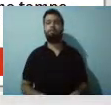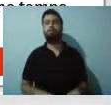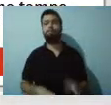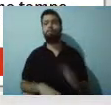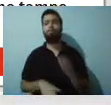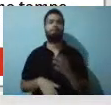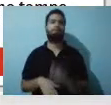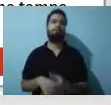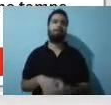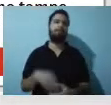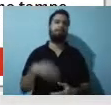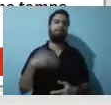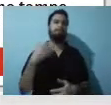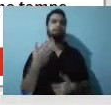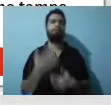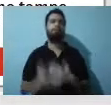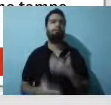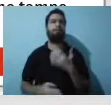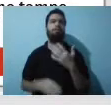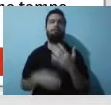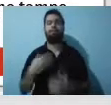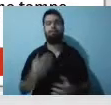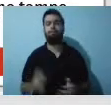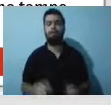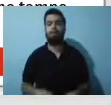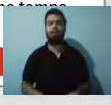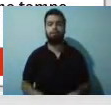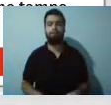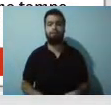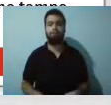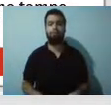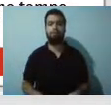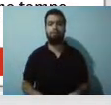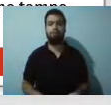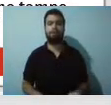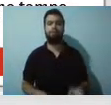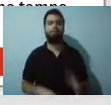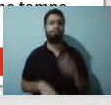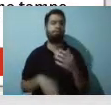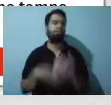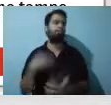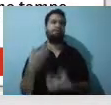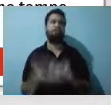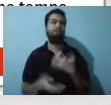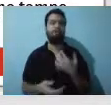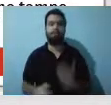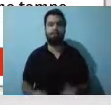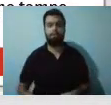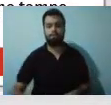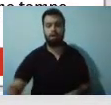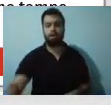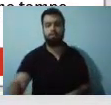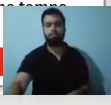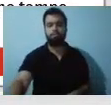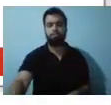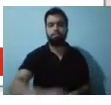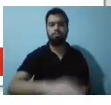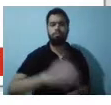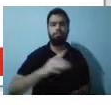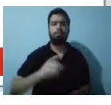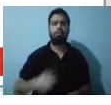pessoa simplesmente compra celular simplesmente pelo prazer de ter o mais atual. Isso é consumismo, tá? Simplesmente pelo prazer de ter, tá?